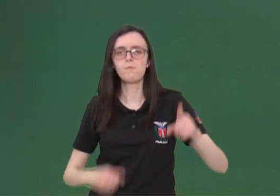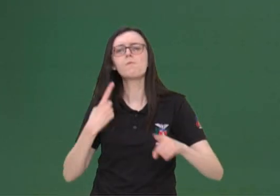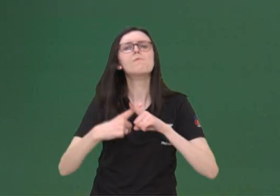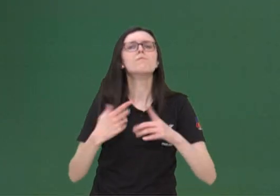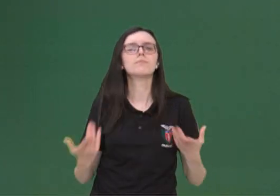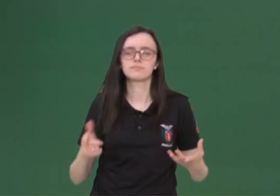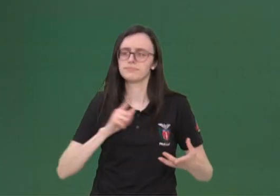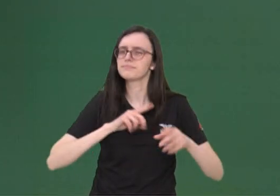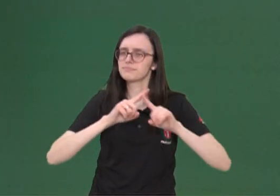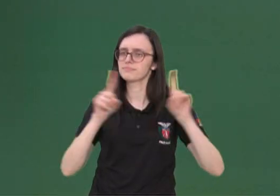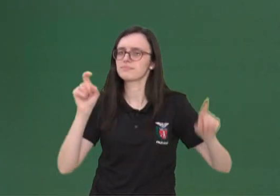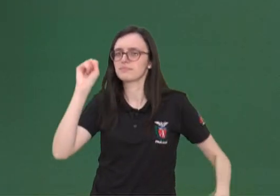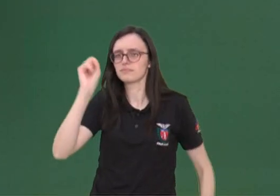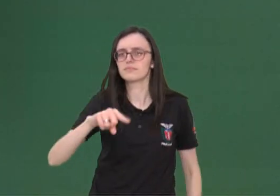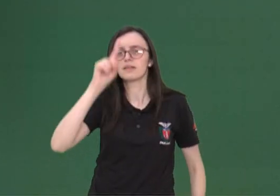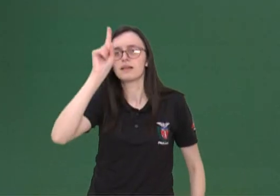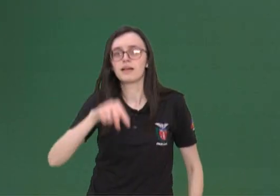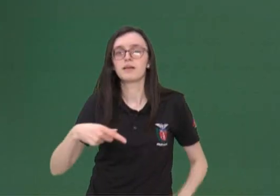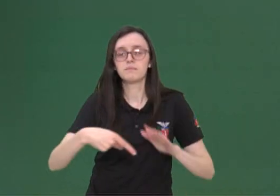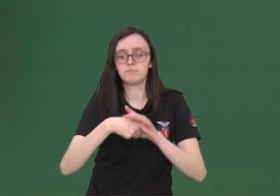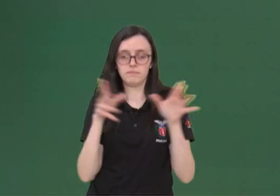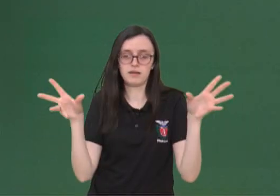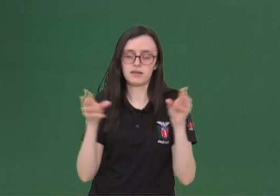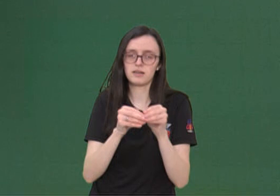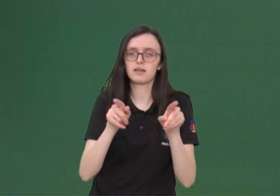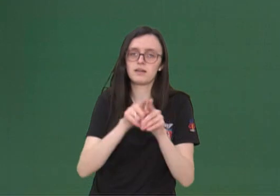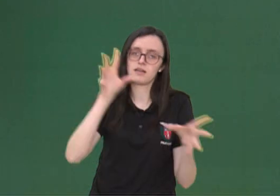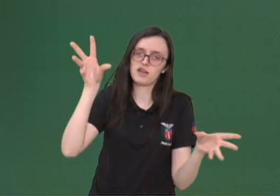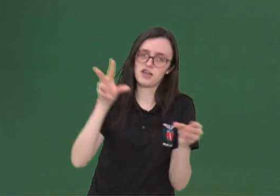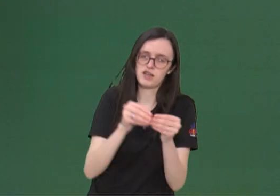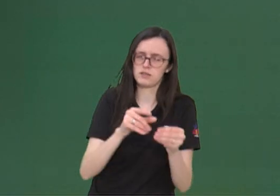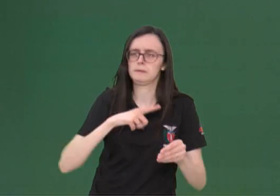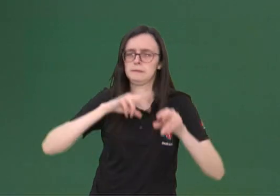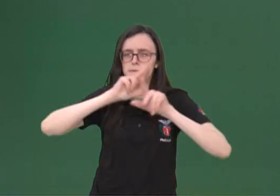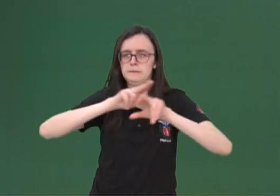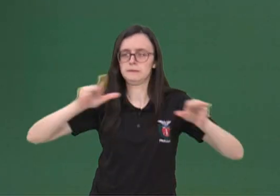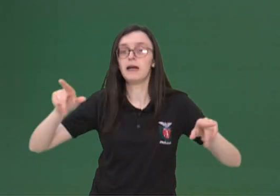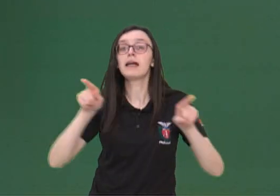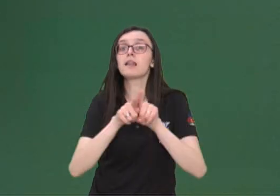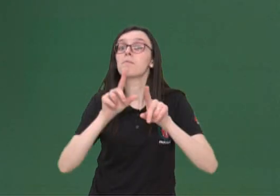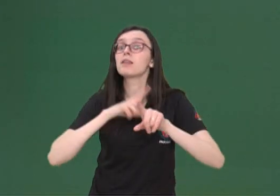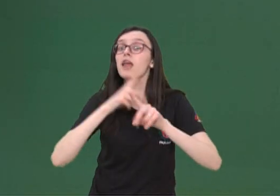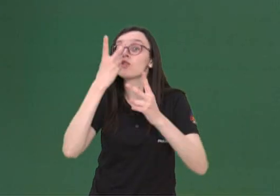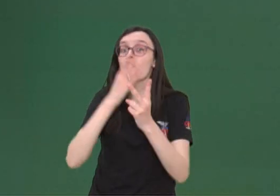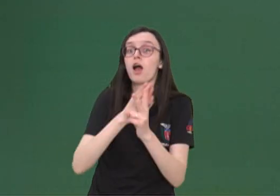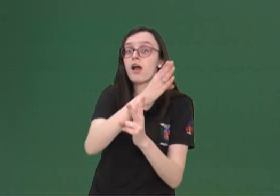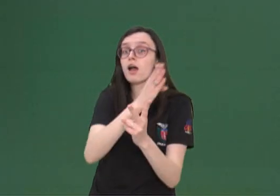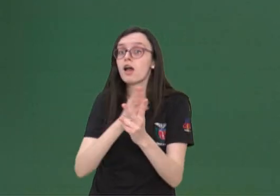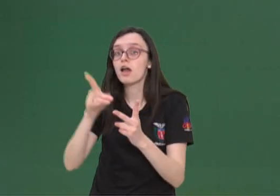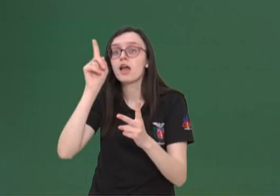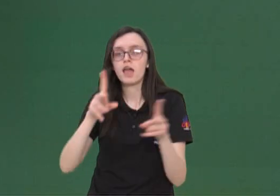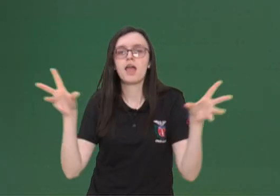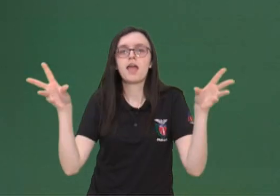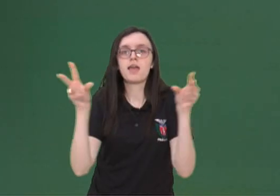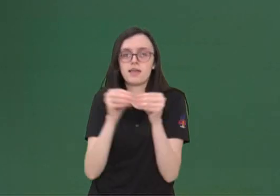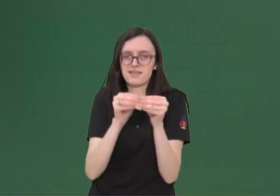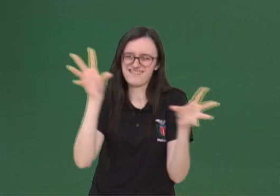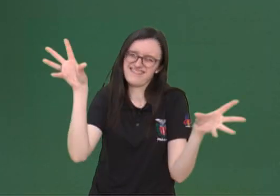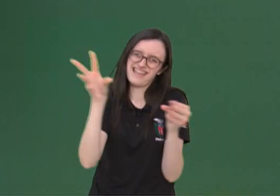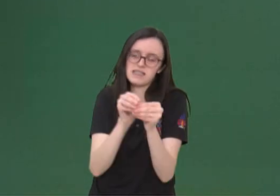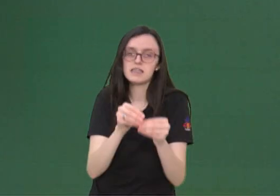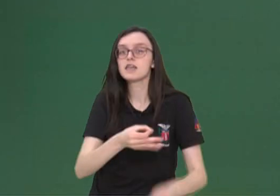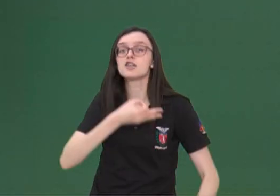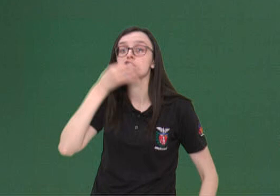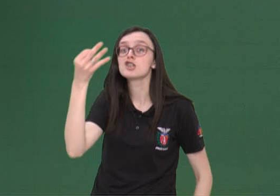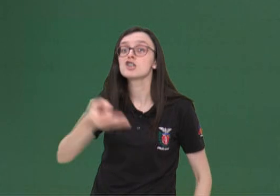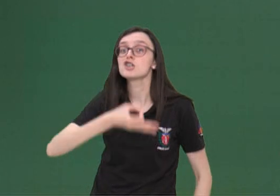Porque tem diferença entre resenha e resenha crítica. A nossa aula de hoje é sobre resenha crítica,